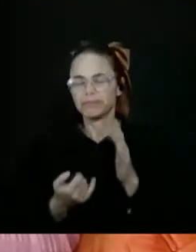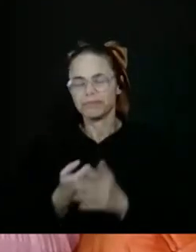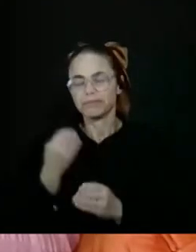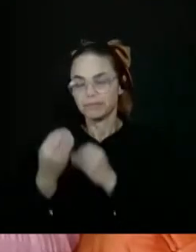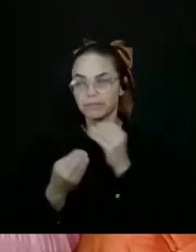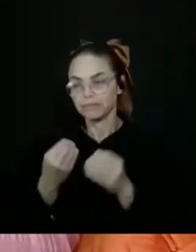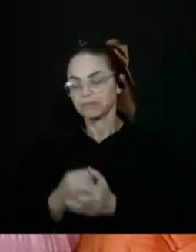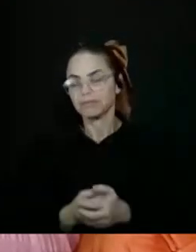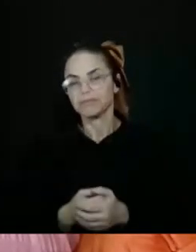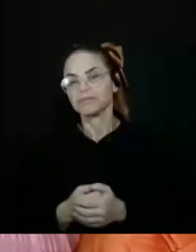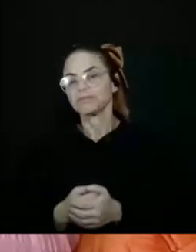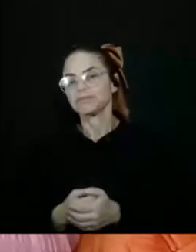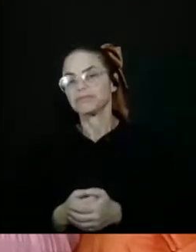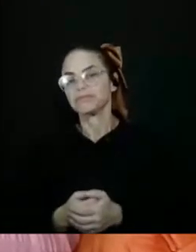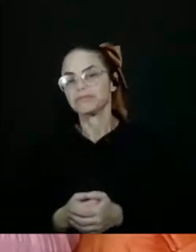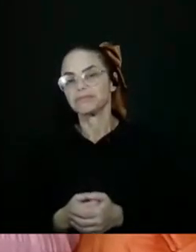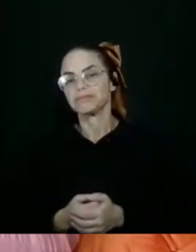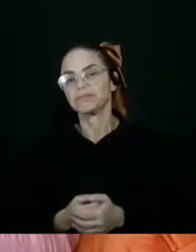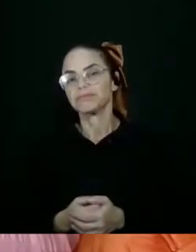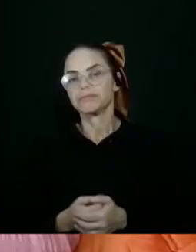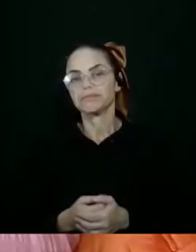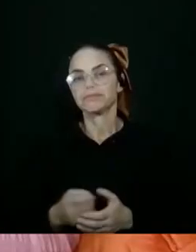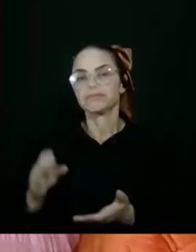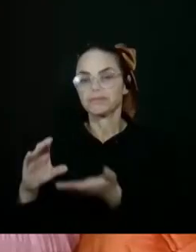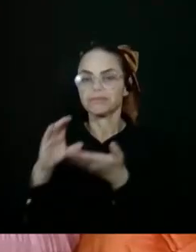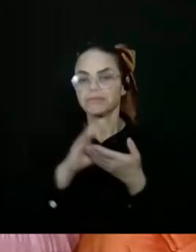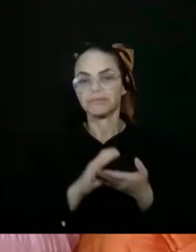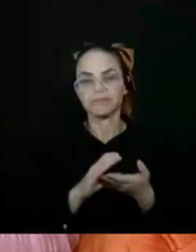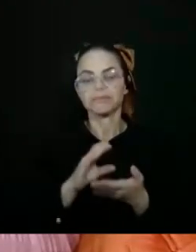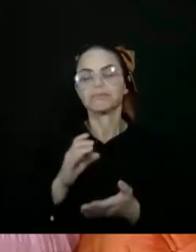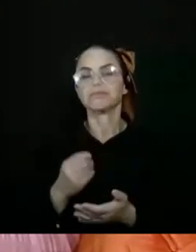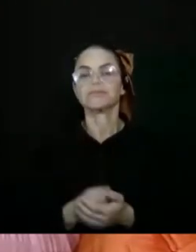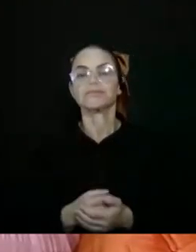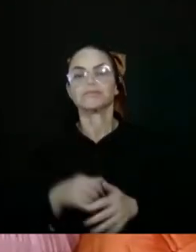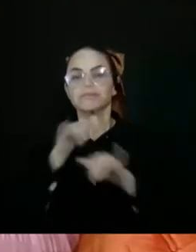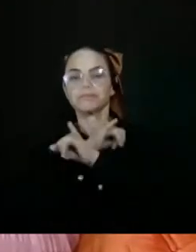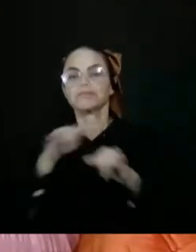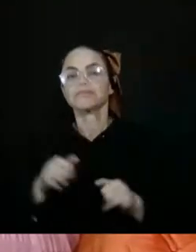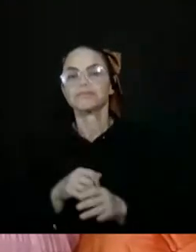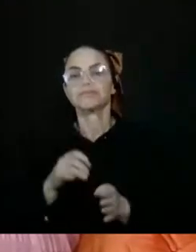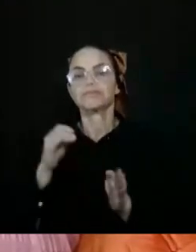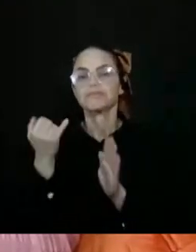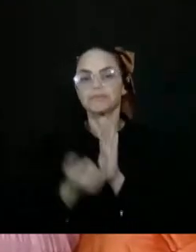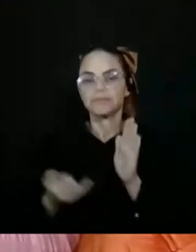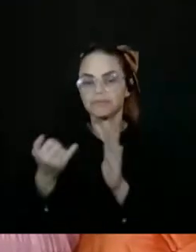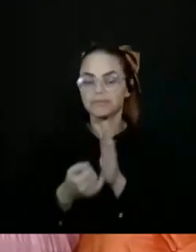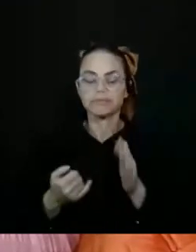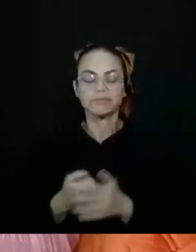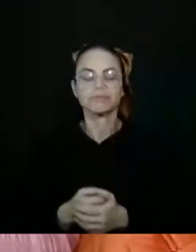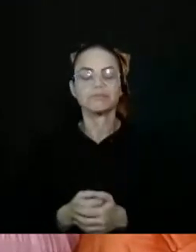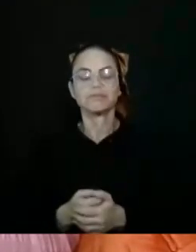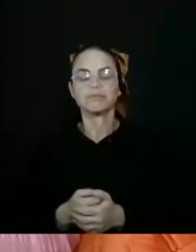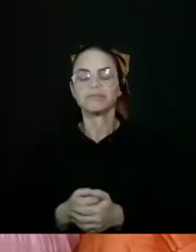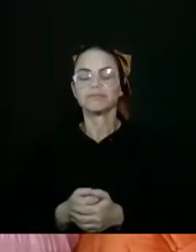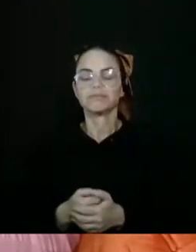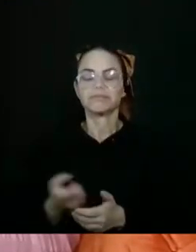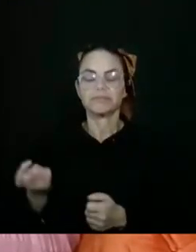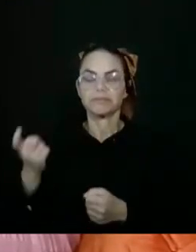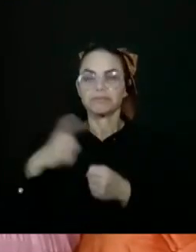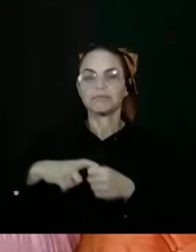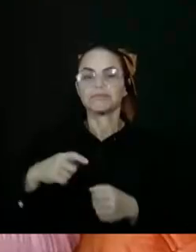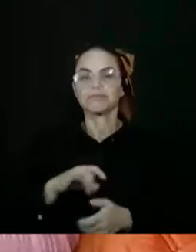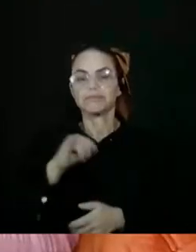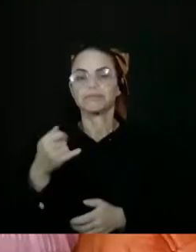funciona essa restituição para quem faz a declaração do imposto de renda e como que esse dinheiro, quando é restituído, pode ser aproveitado